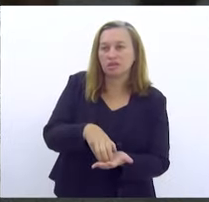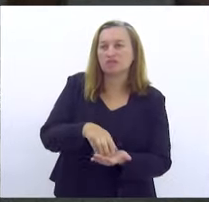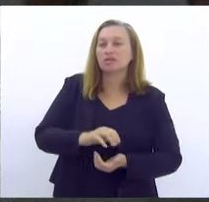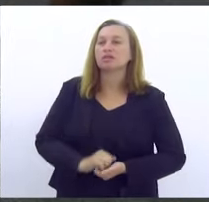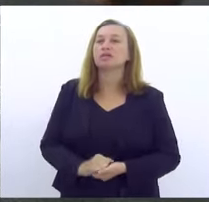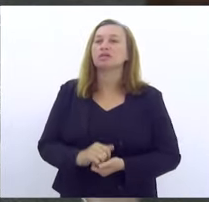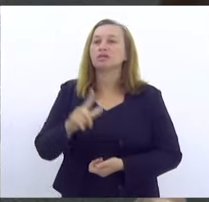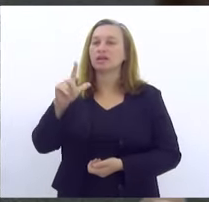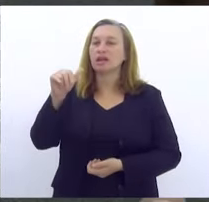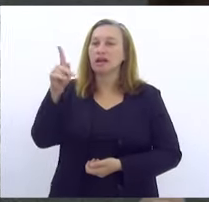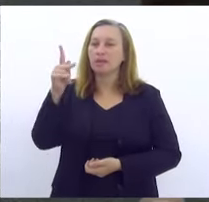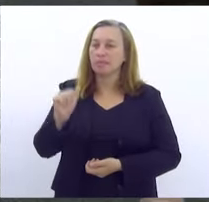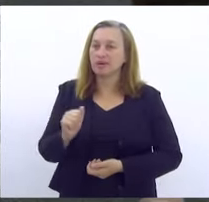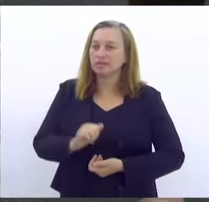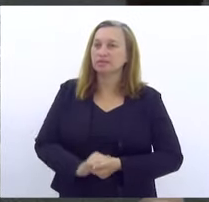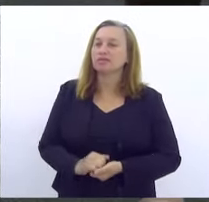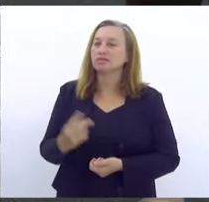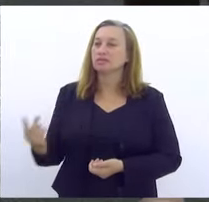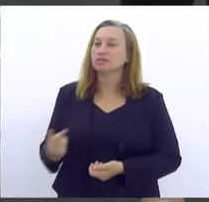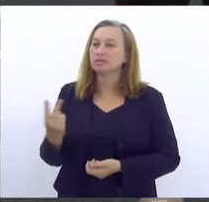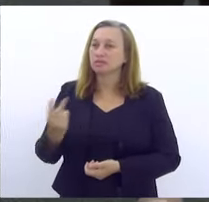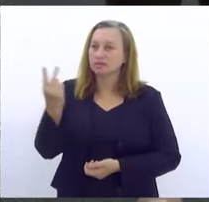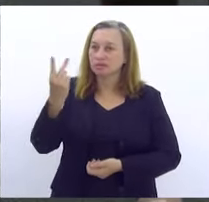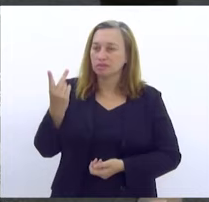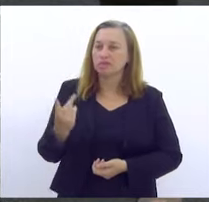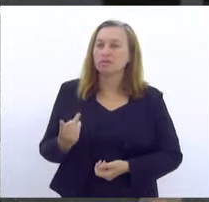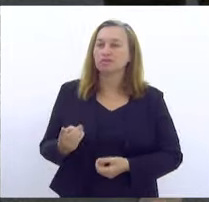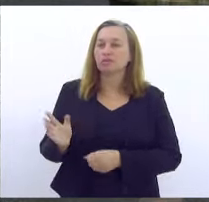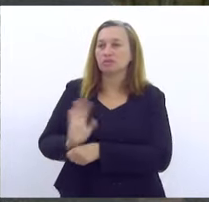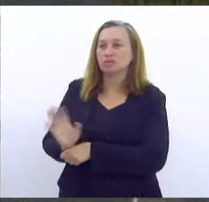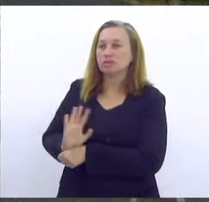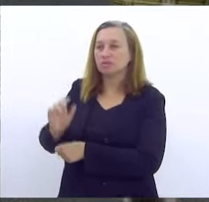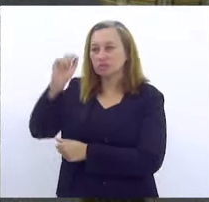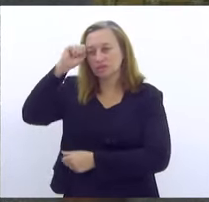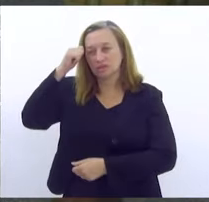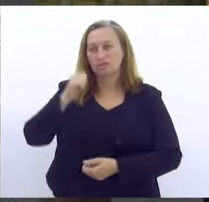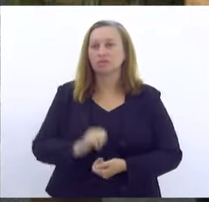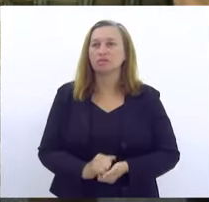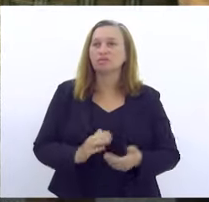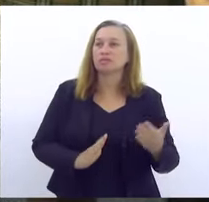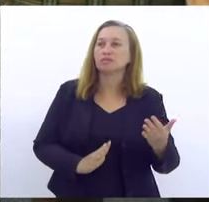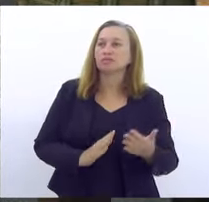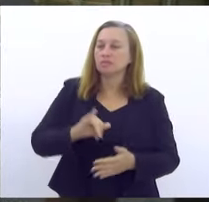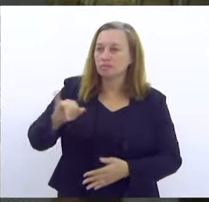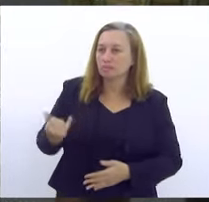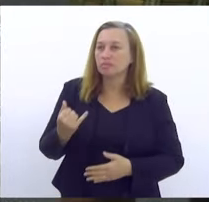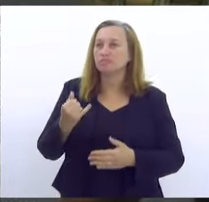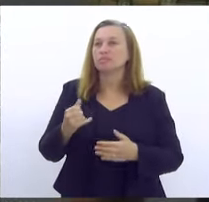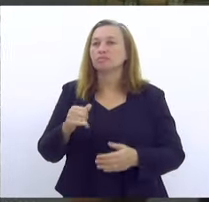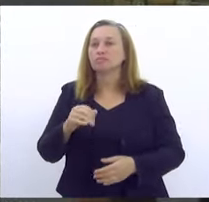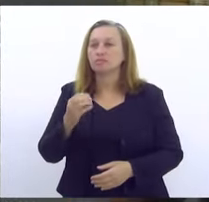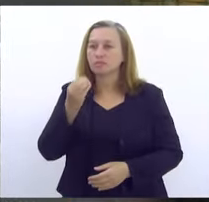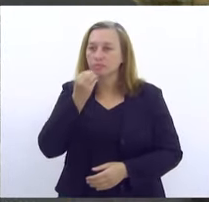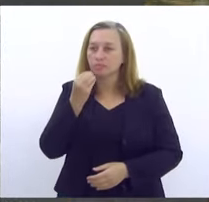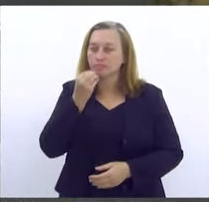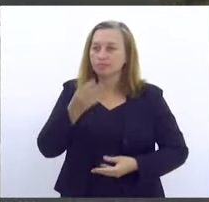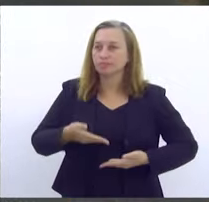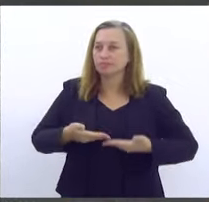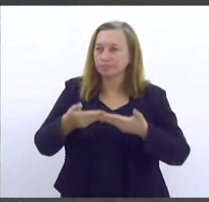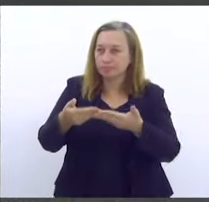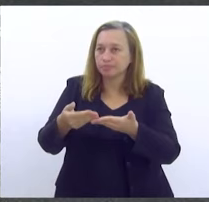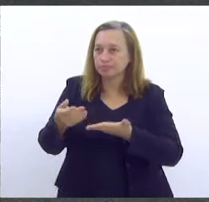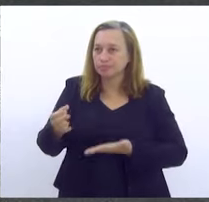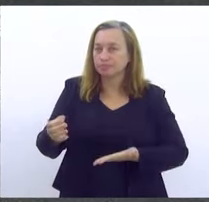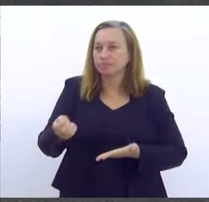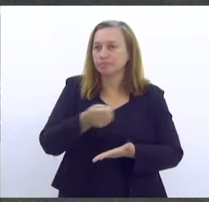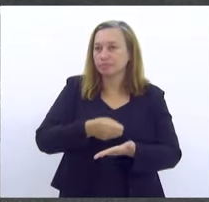Lapa, pois tem a valorização do cinema negro. Eu aproveito a oportunidade também para entregar por escrito